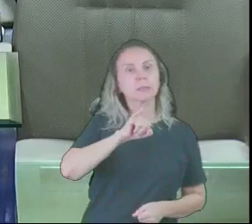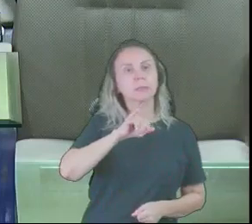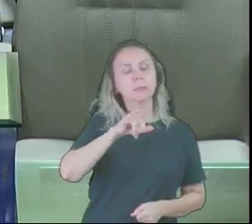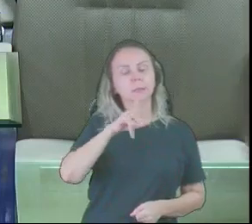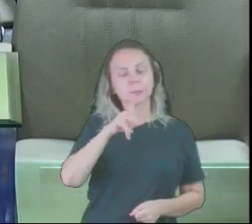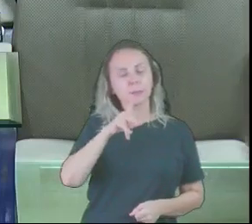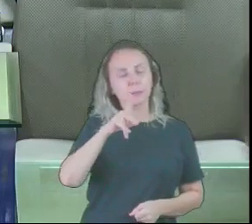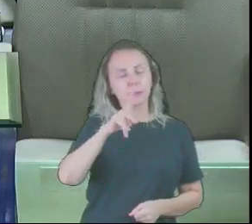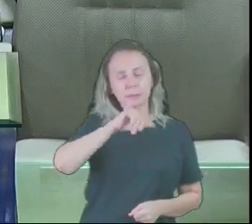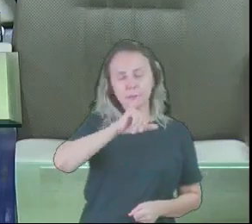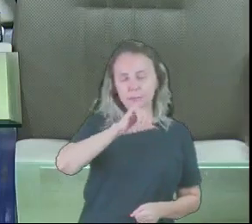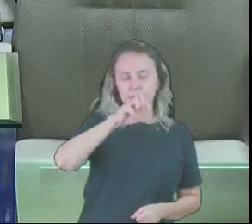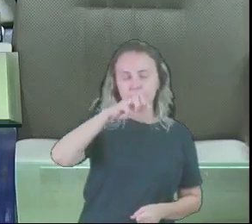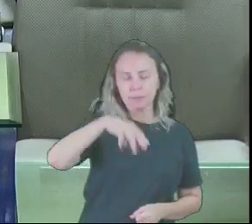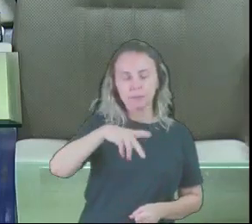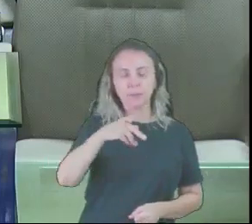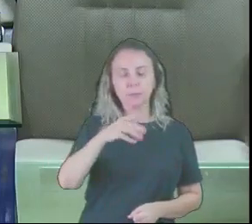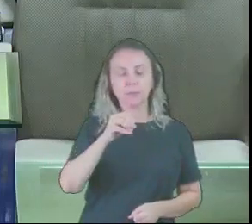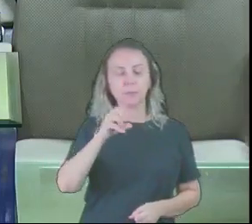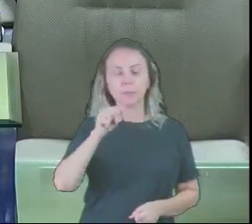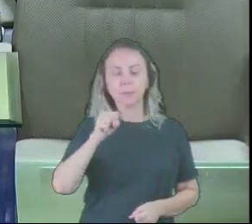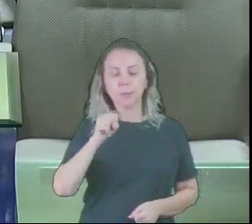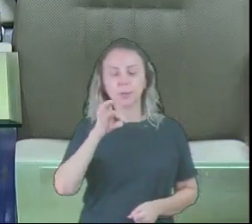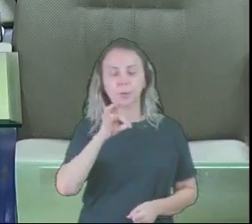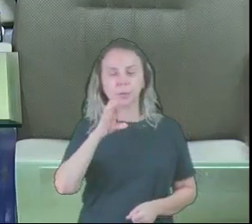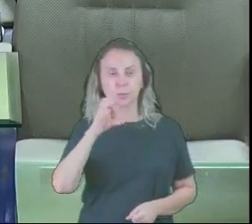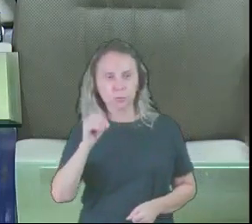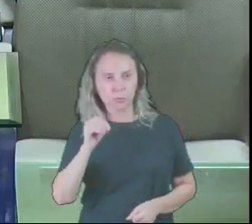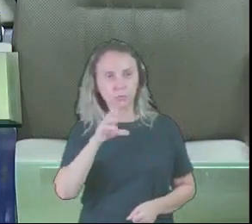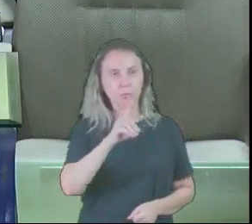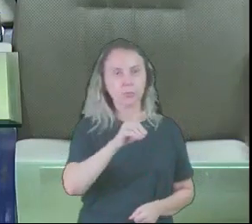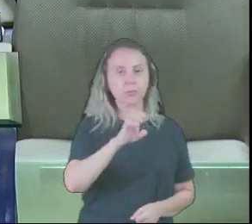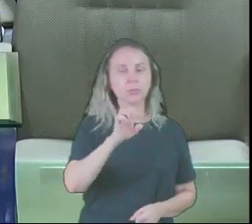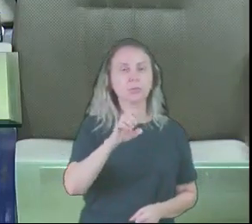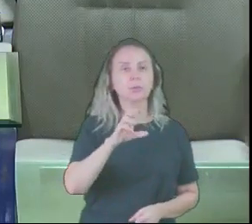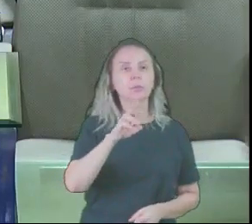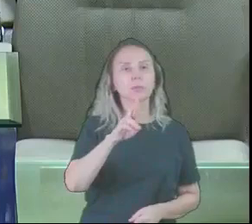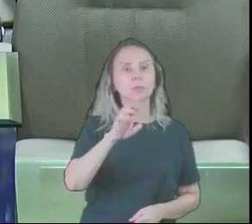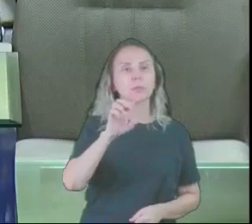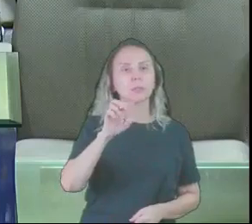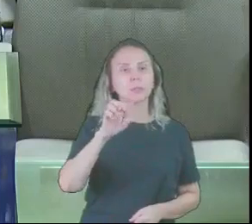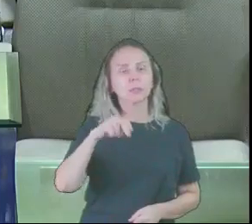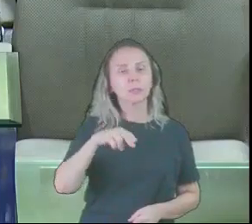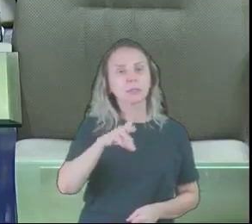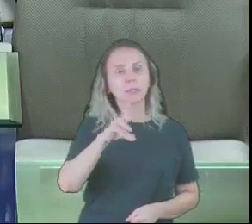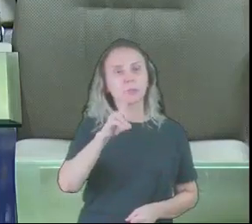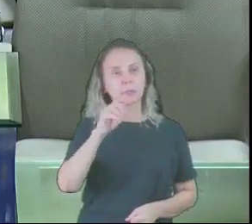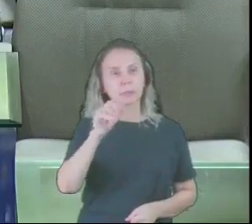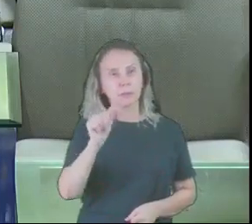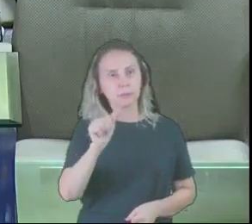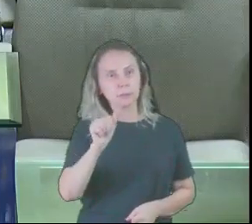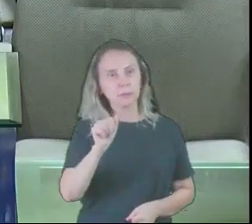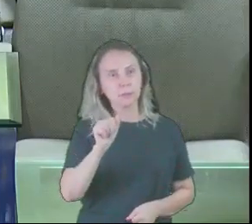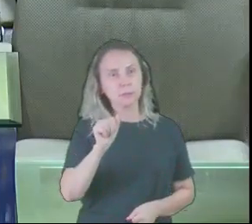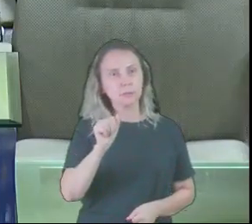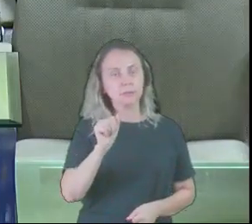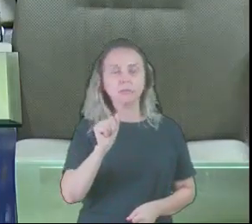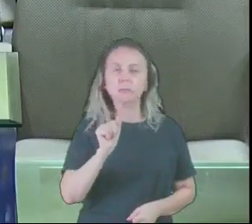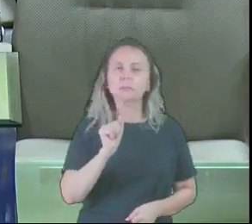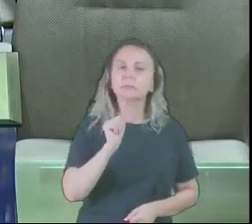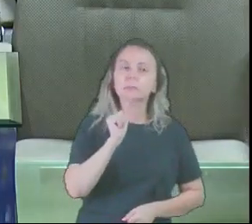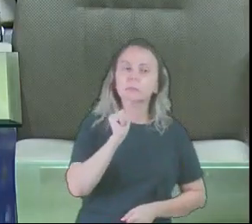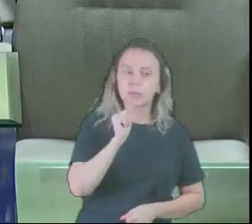o cristão não pode cometer nós estamos vivenciando tempos em que o povo quer ouvir uma palavra de Vitória